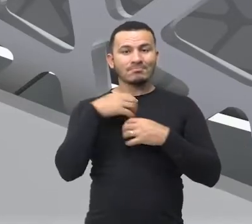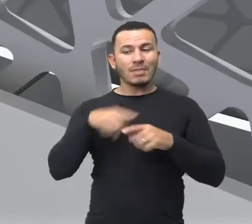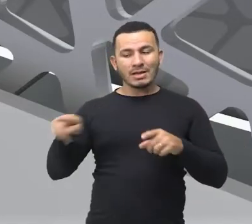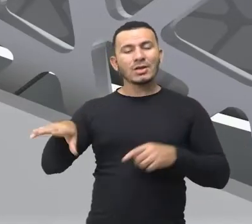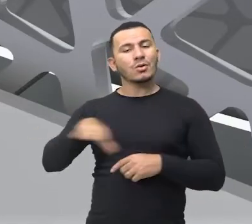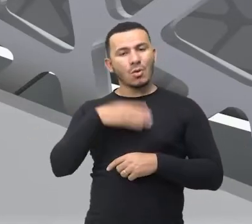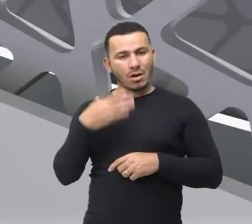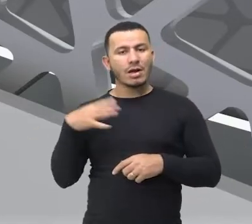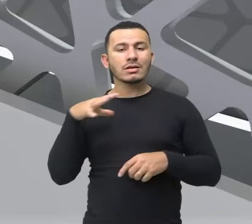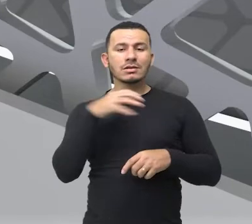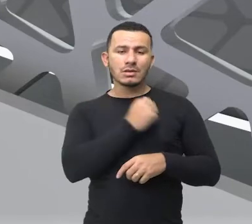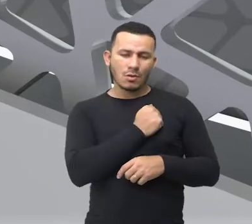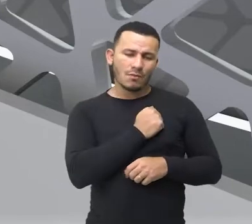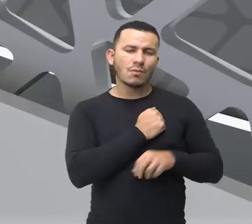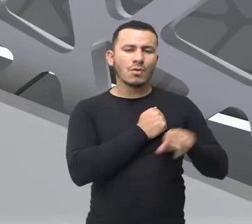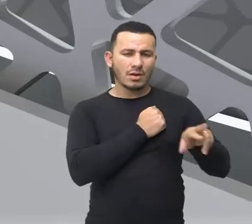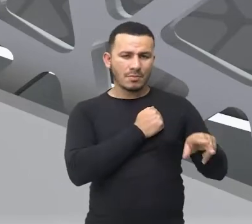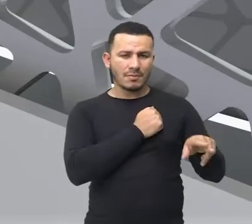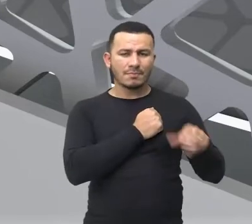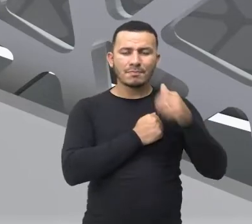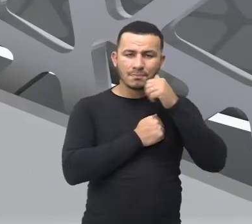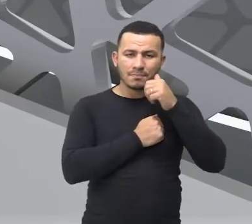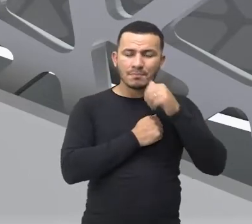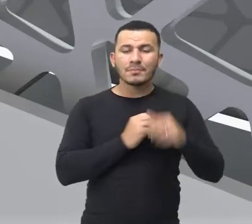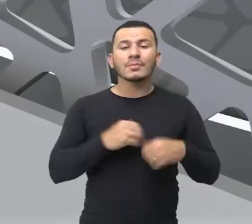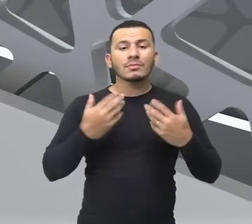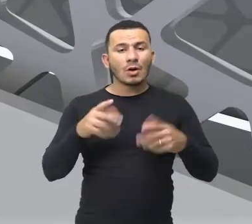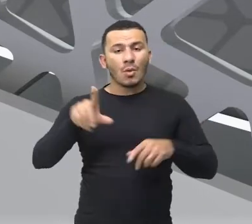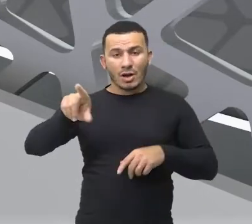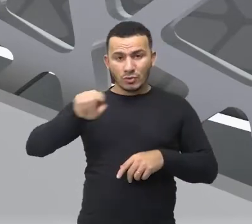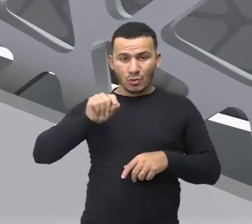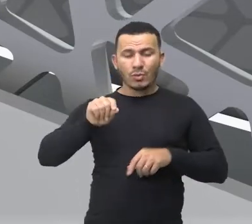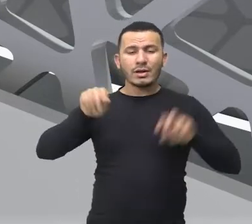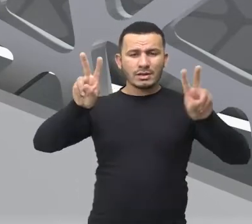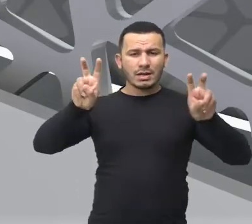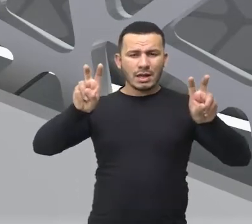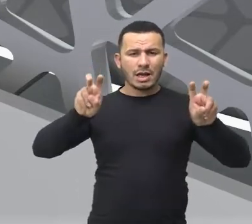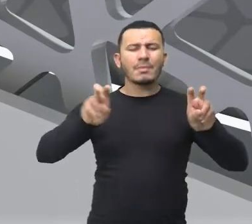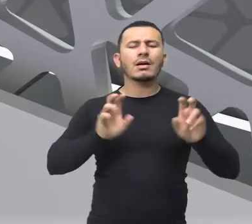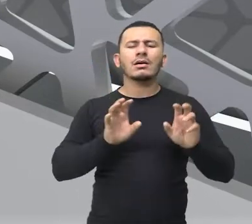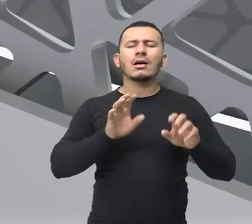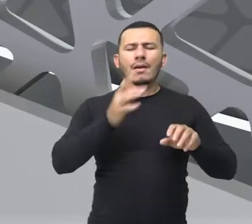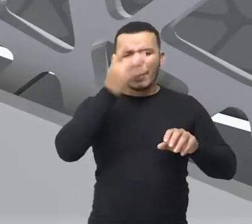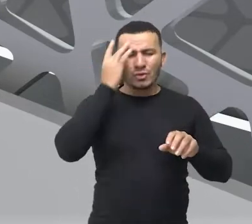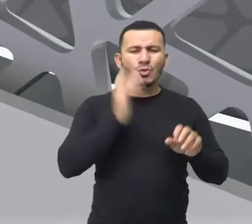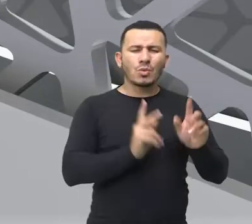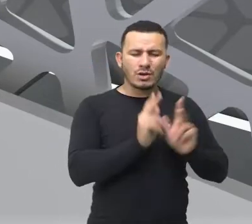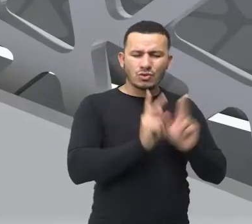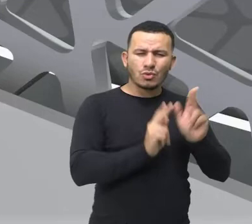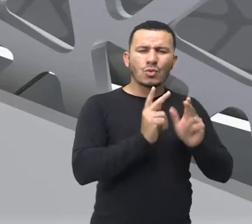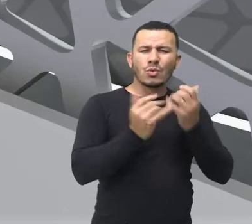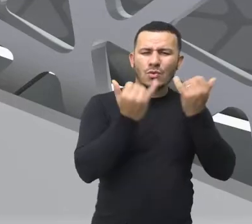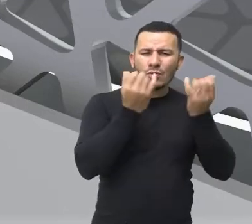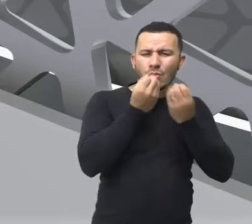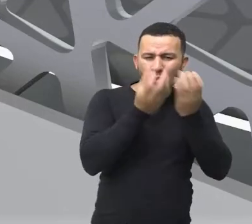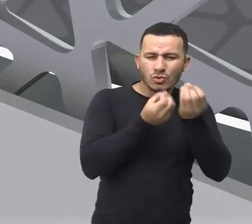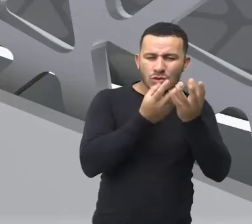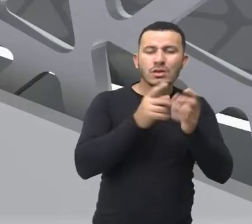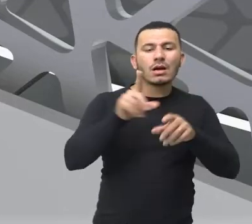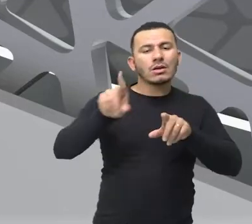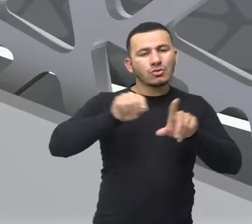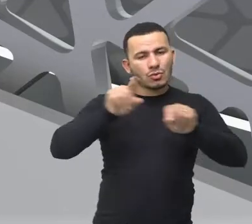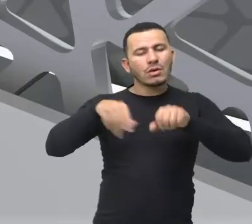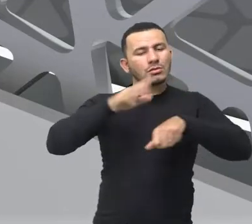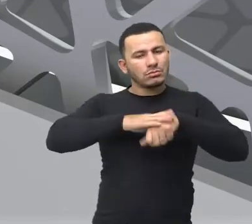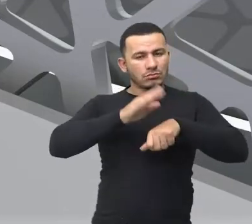heróica. Ok? Então percebe que a escolha desse enunciado foi intencional e a gente sempre tem que saber que tudo na língua, quando